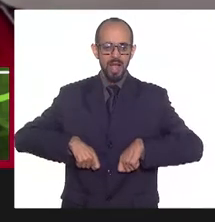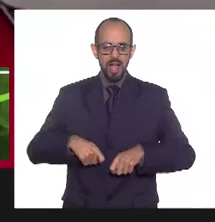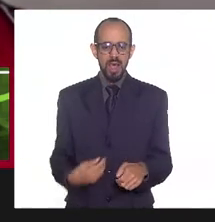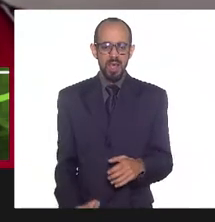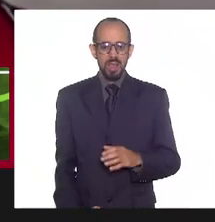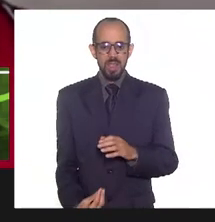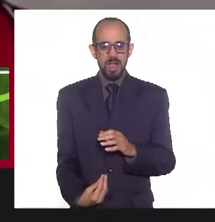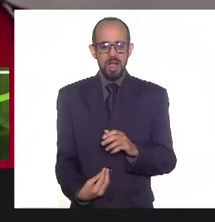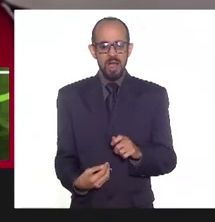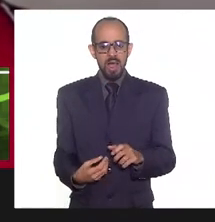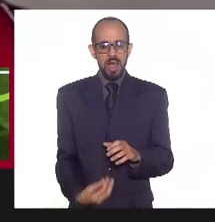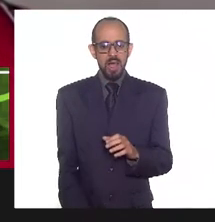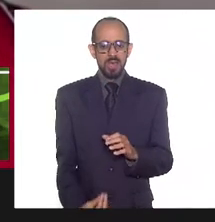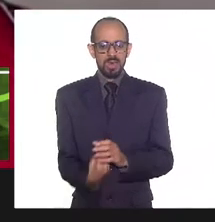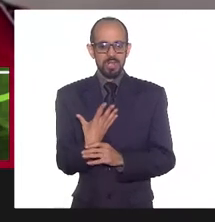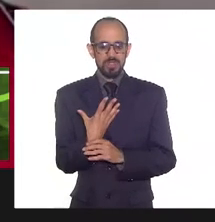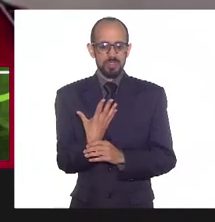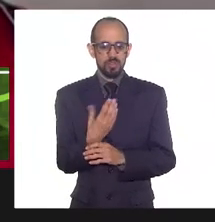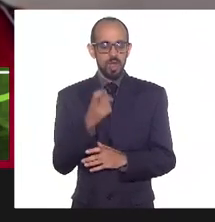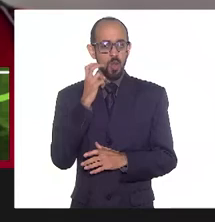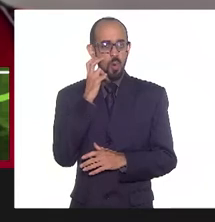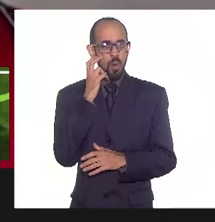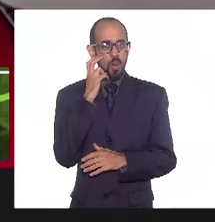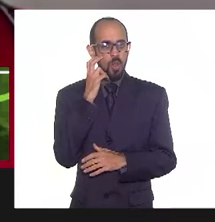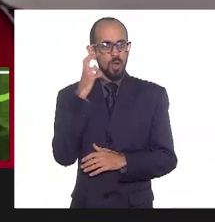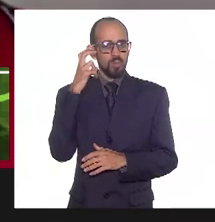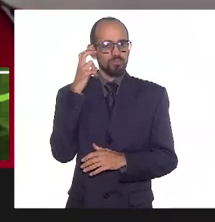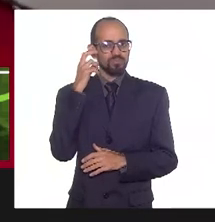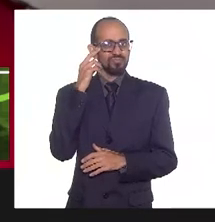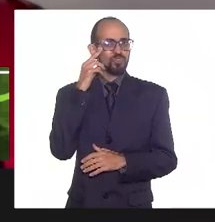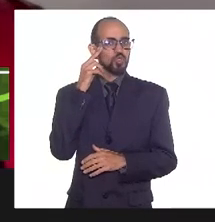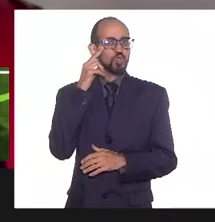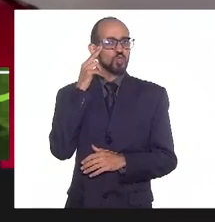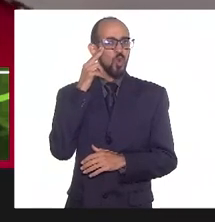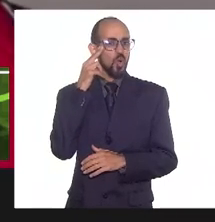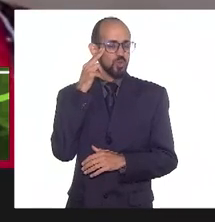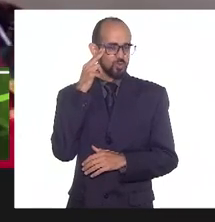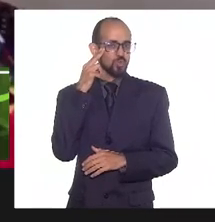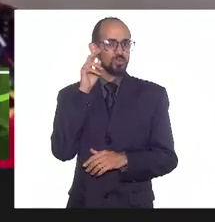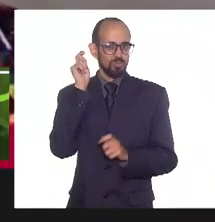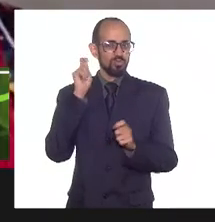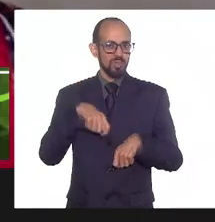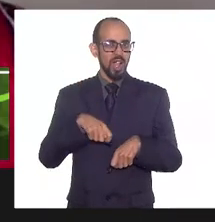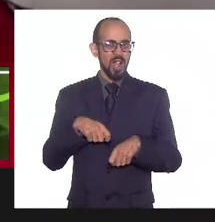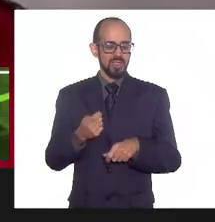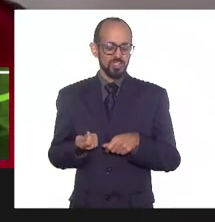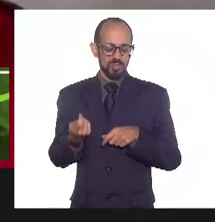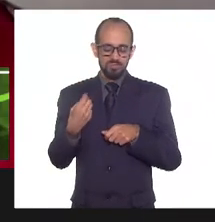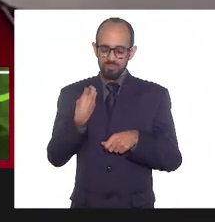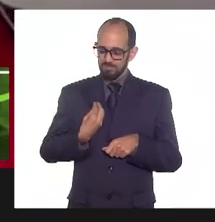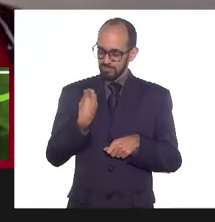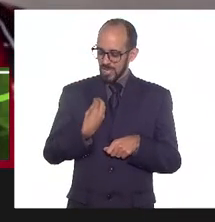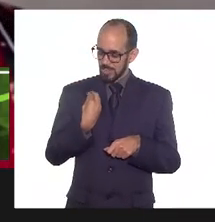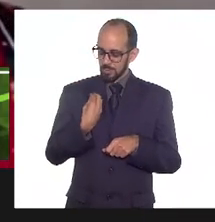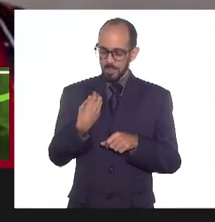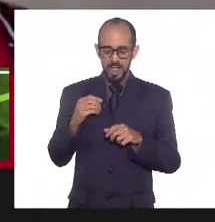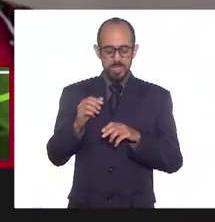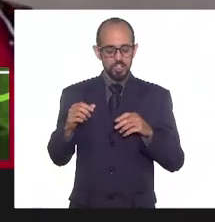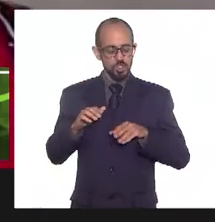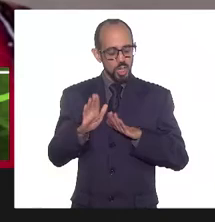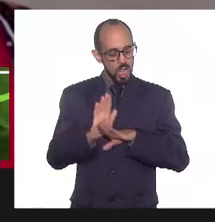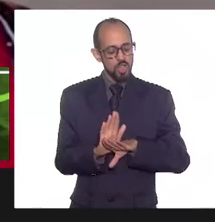juventude a oportunidade do sonho a oportunidade do pertencimento a oportunidade de contribuir para a sociedade